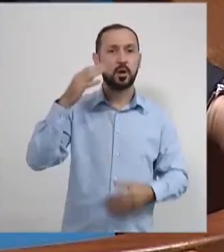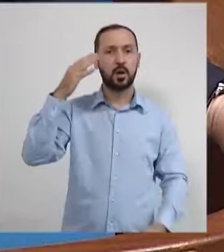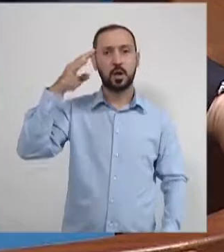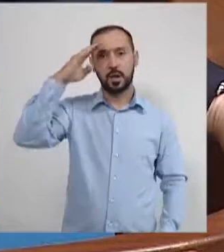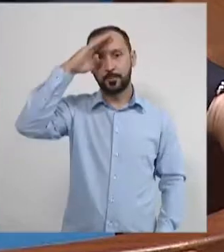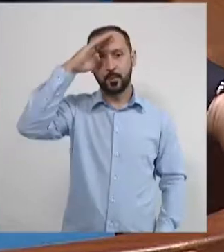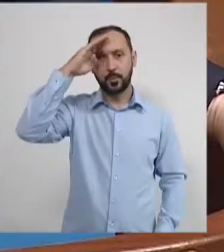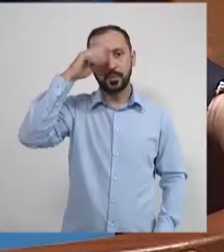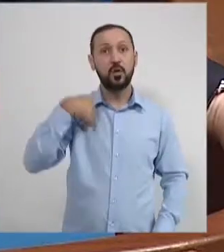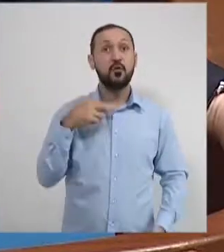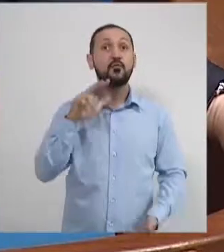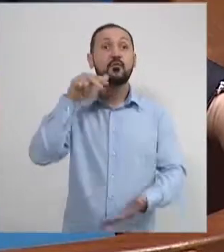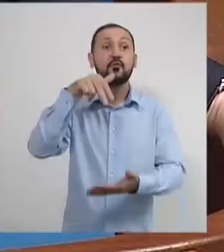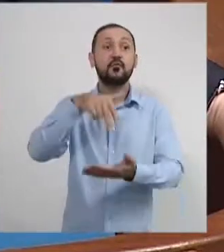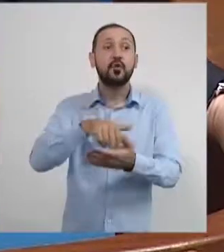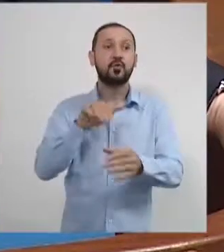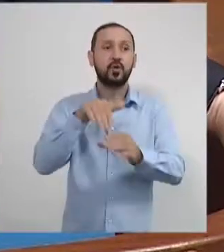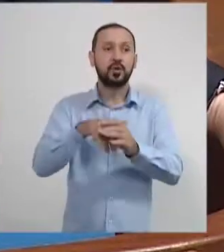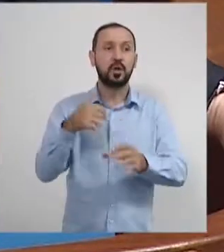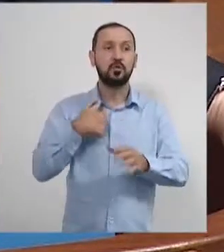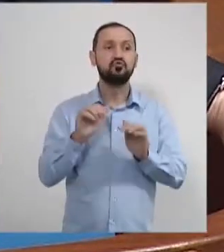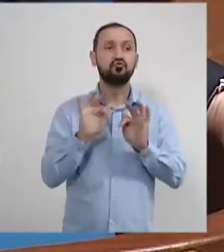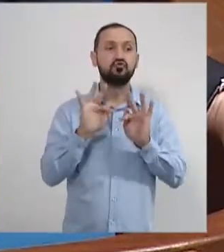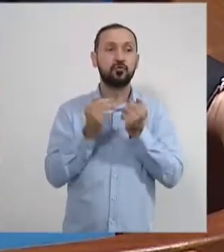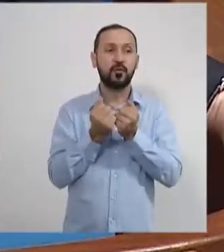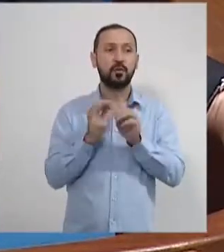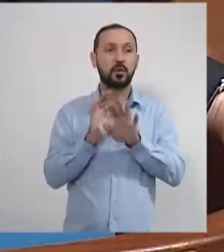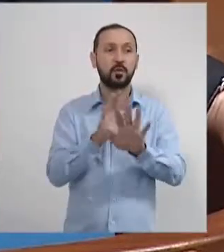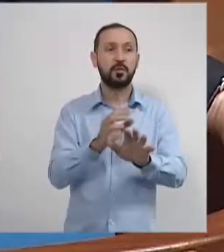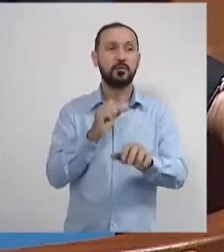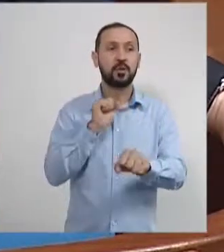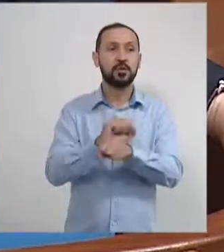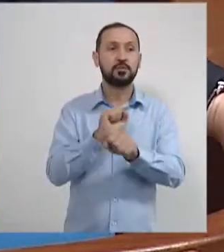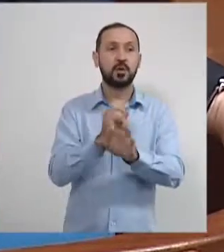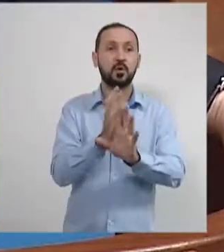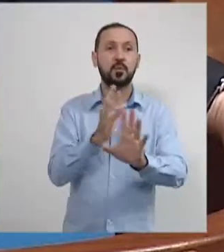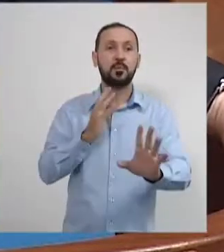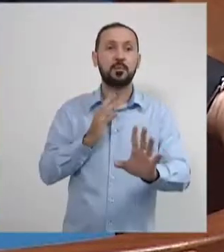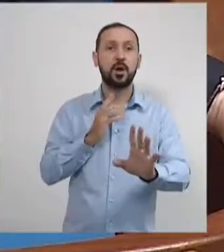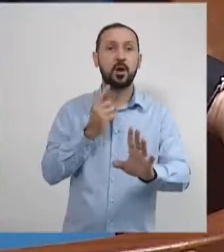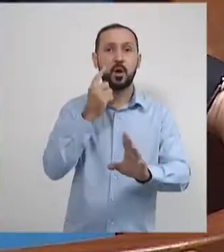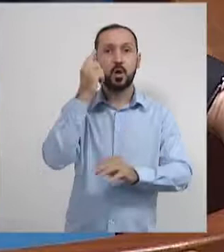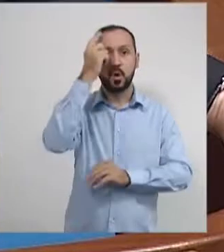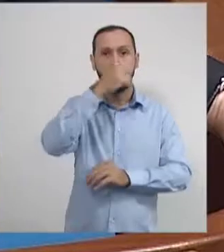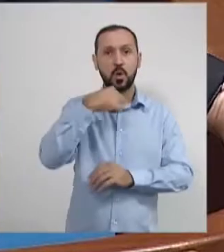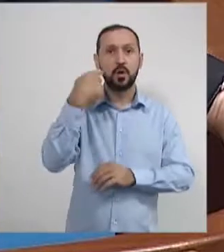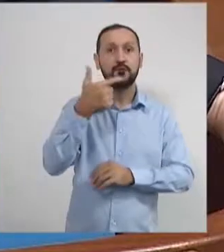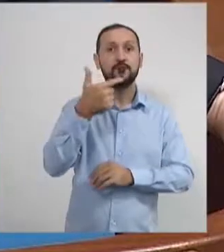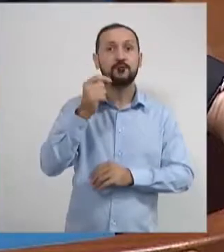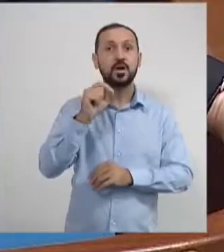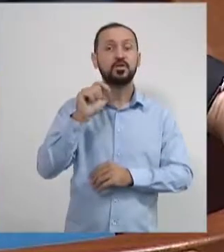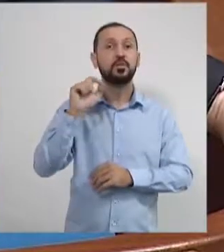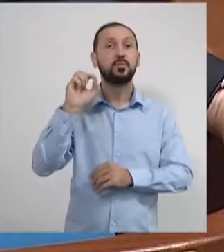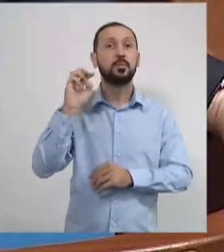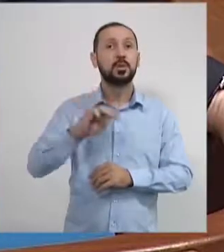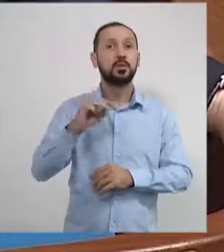fui votar. Eu e a minha família. Eu fiquei 1h e 25 minutos na